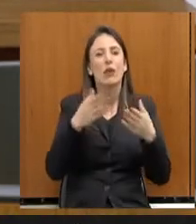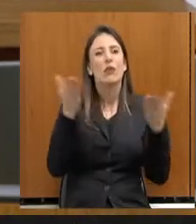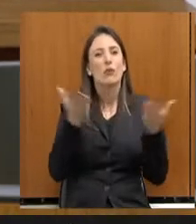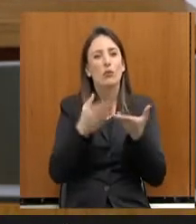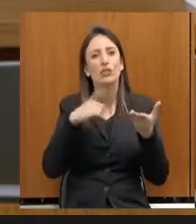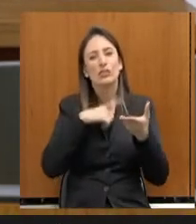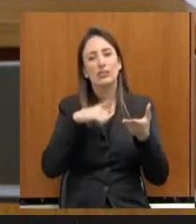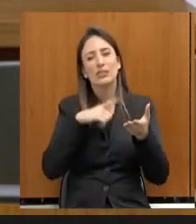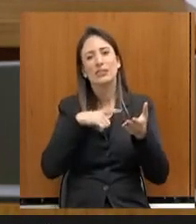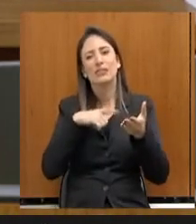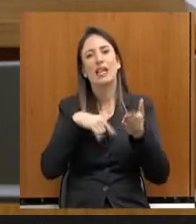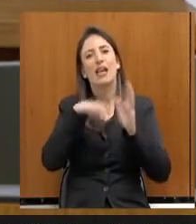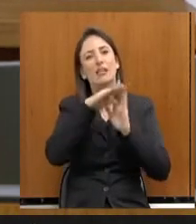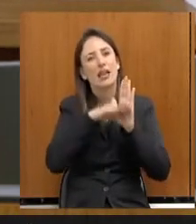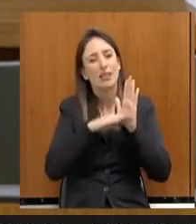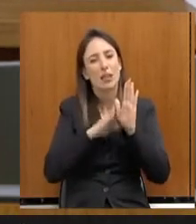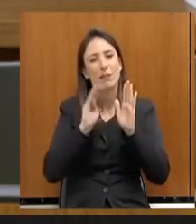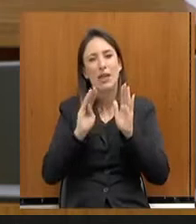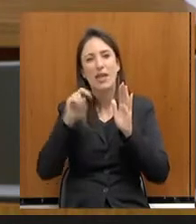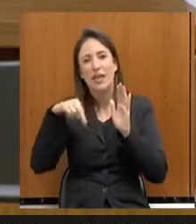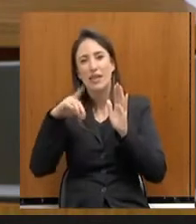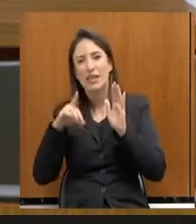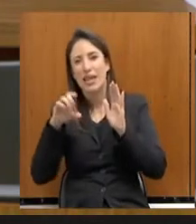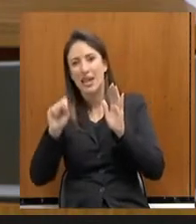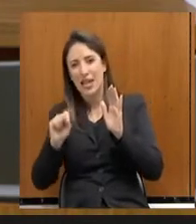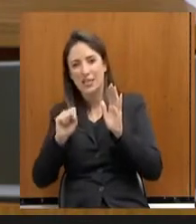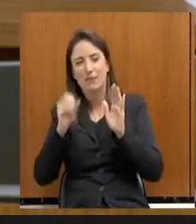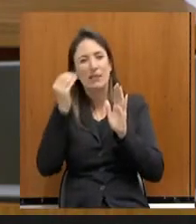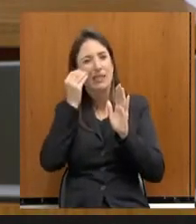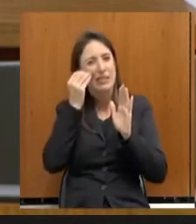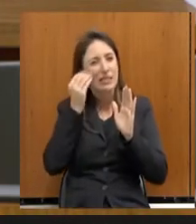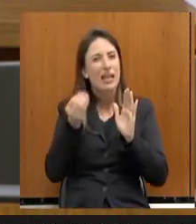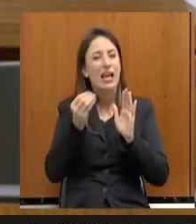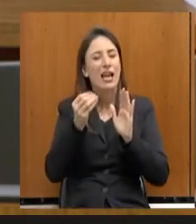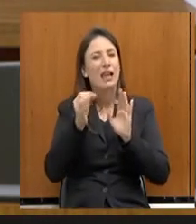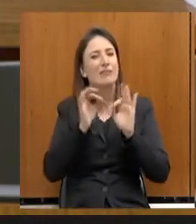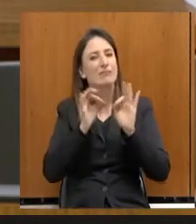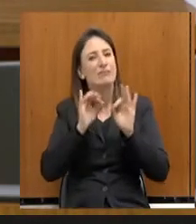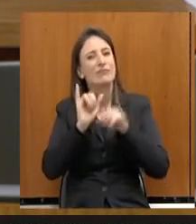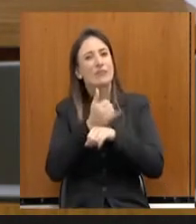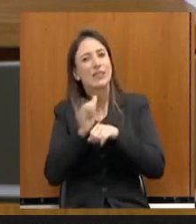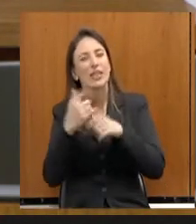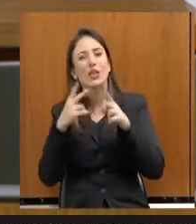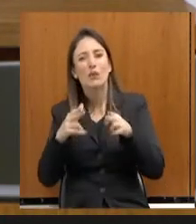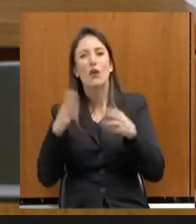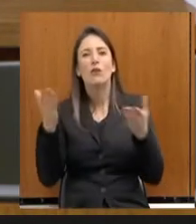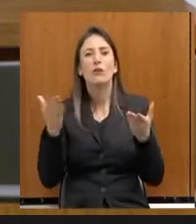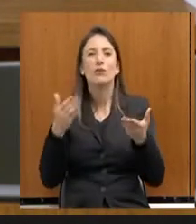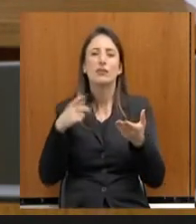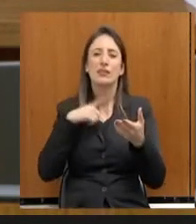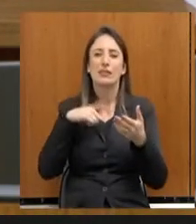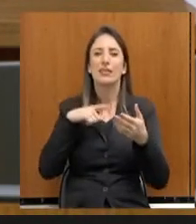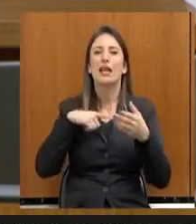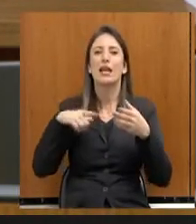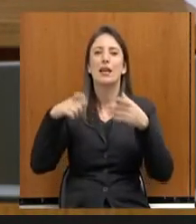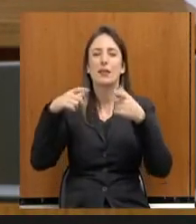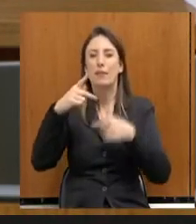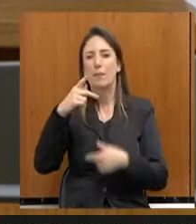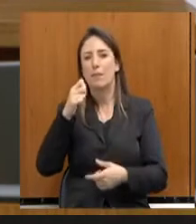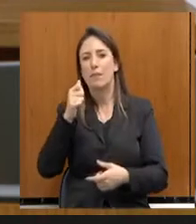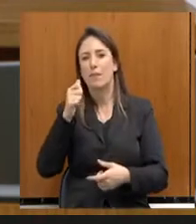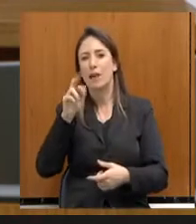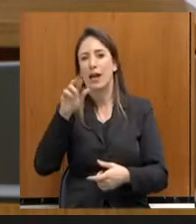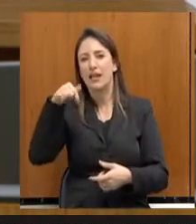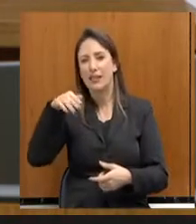modelagem para concessão até o ano que vem como Parque Estadual do Ibitipoca hoje o parque mais visitado do Estado de Minas